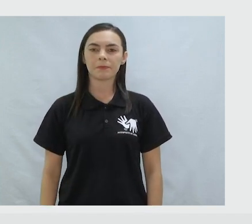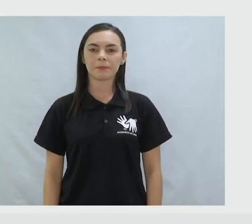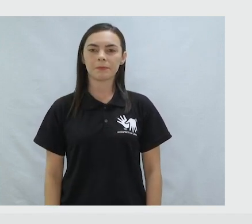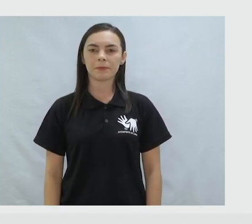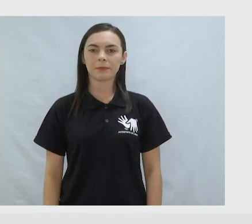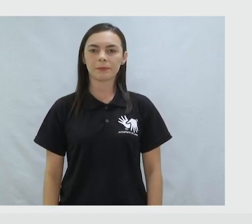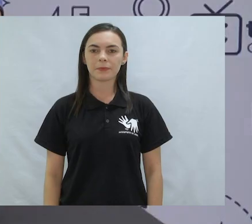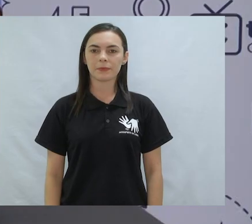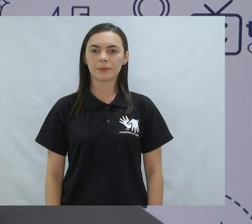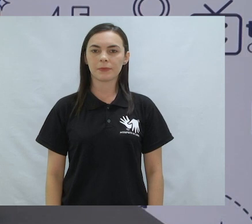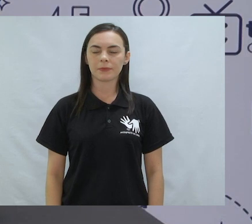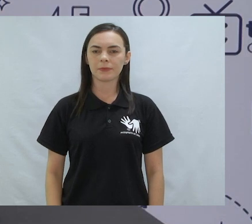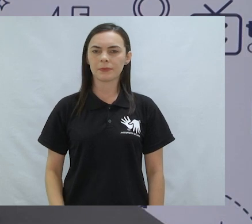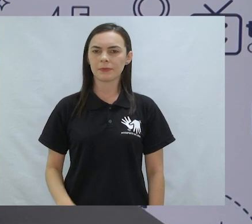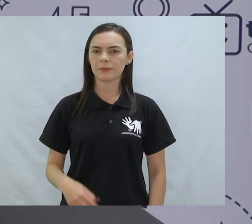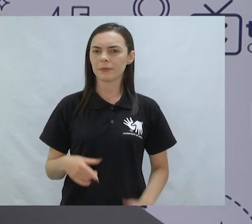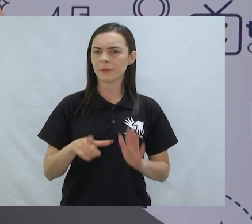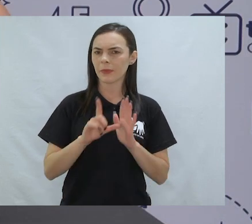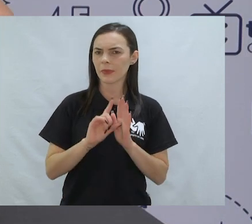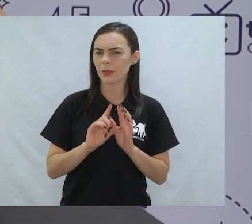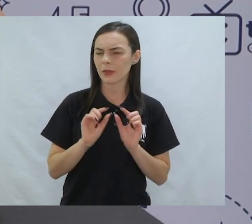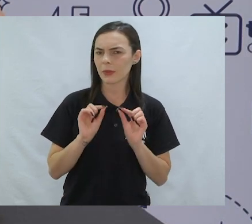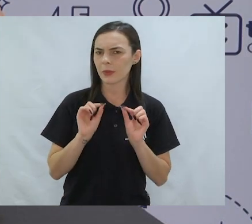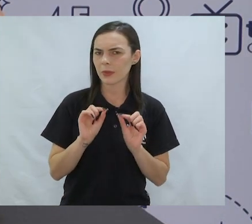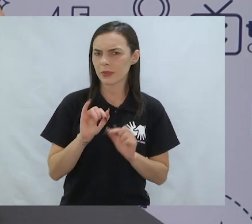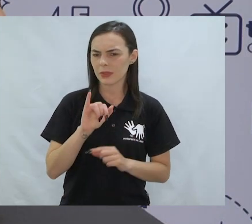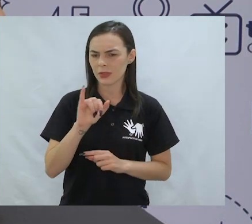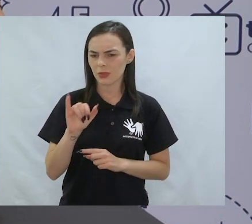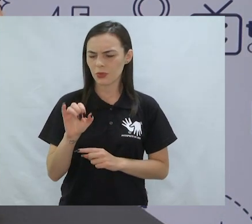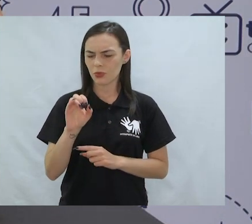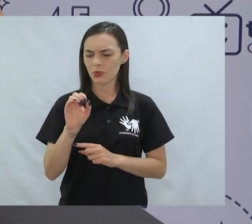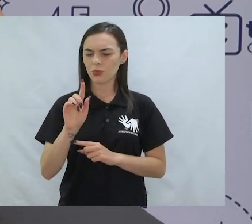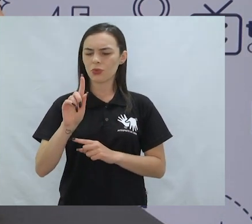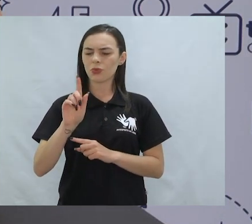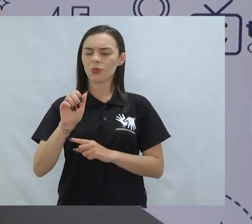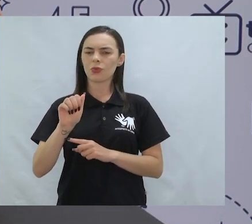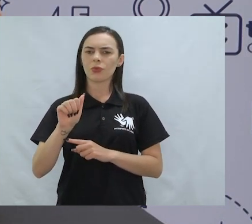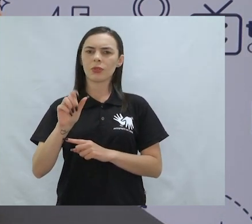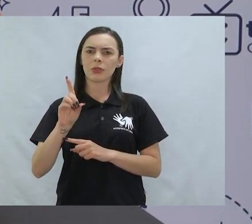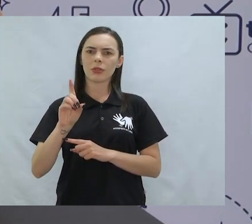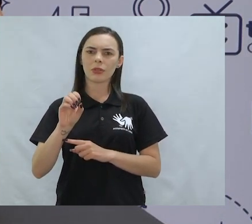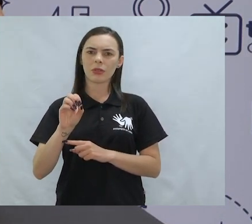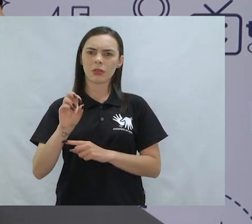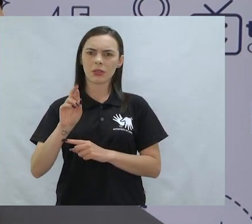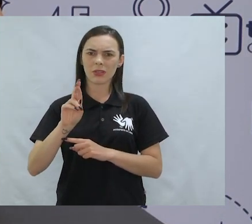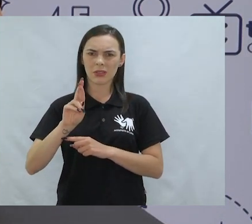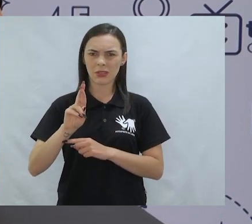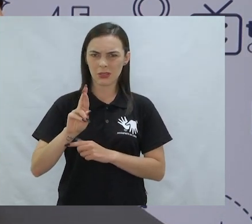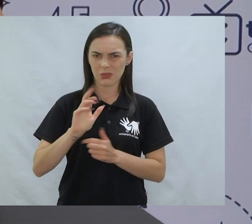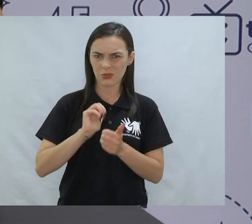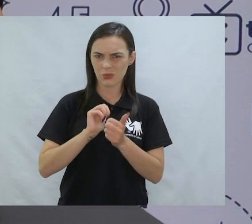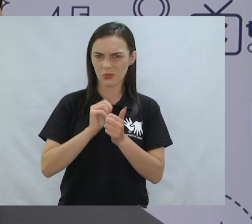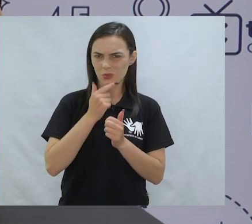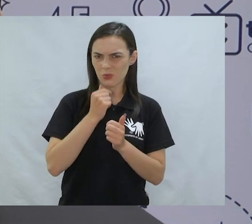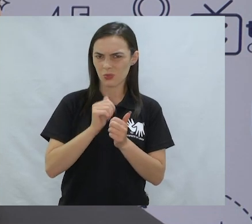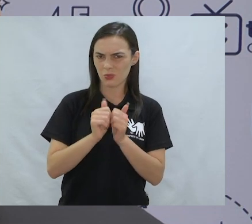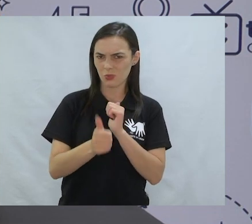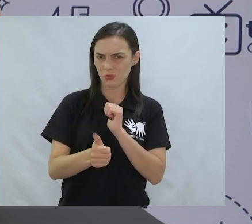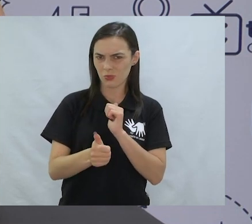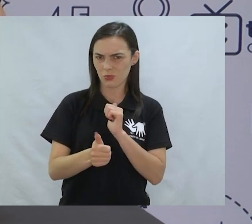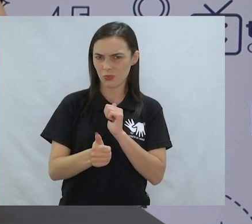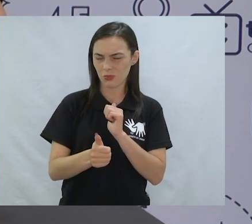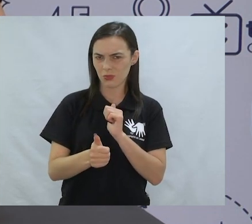que antes de ir para a segunda, será que essa palavra jogador, ele tem a ver